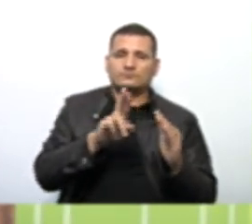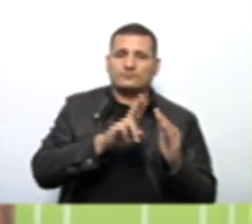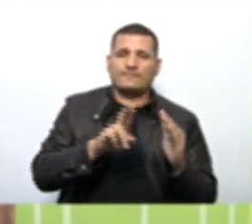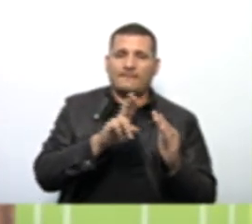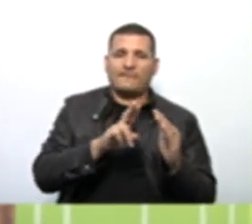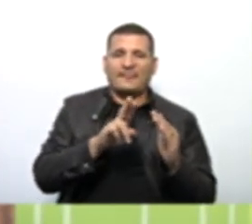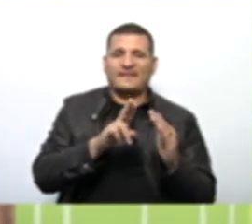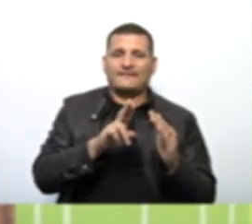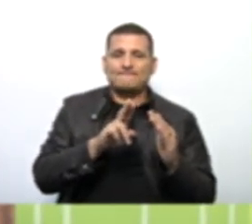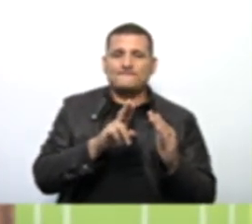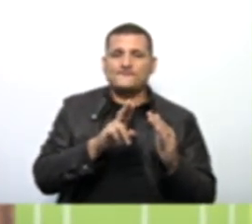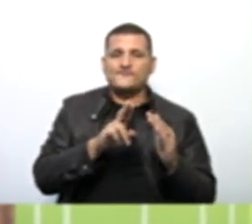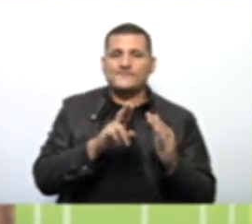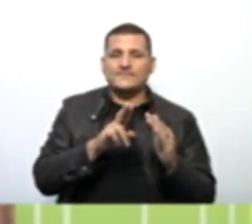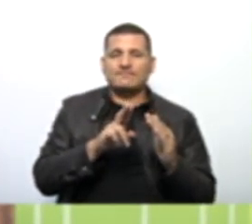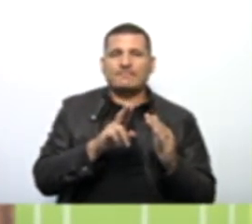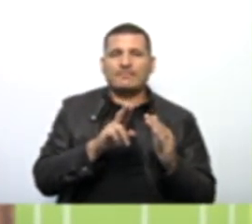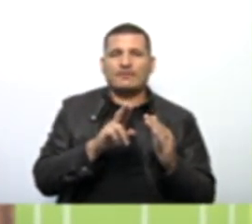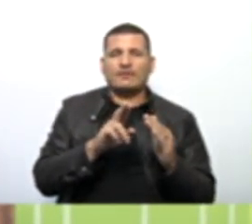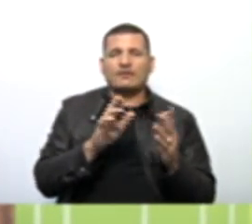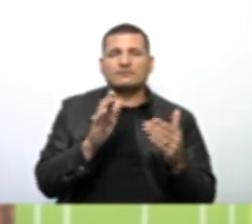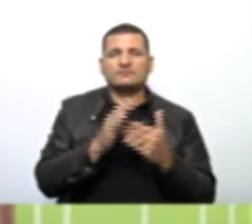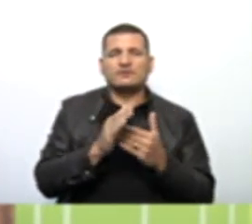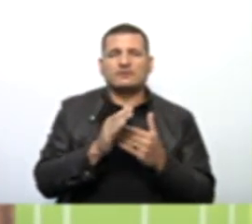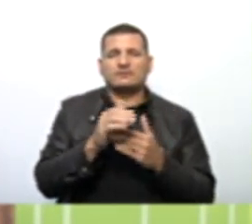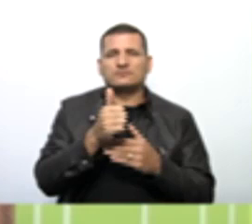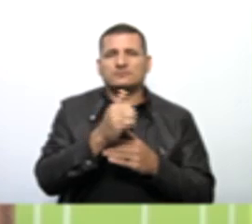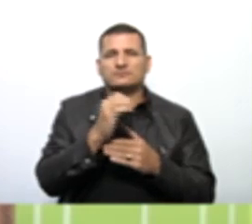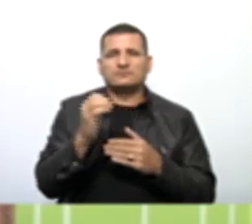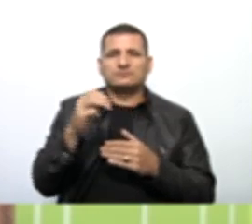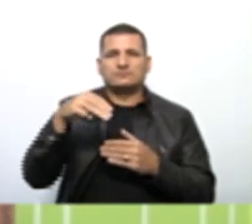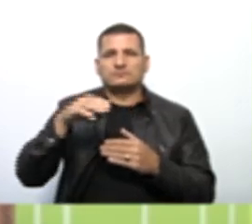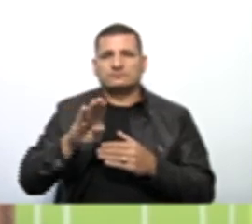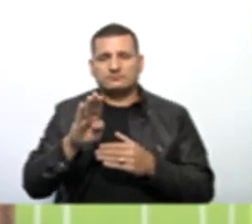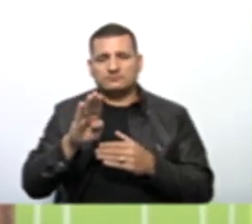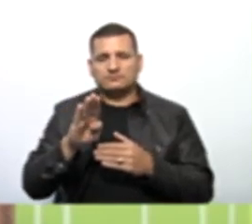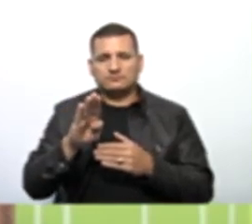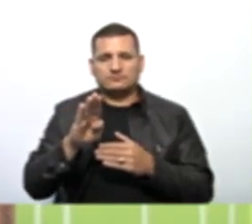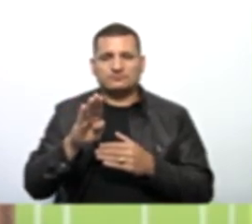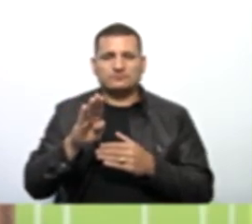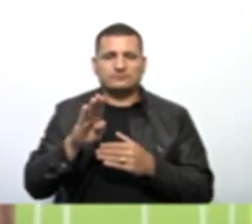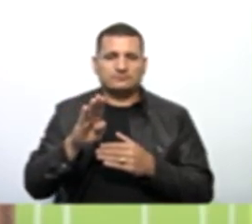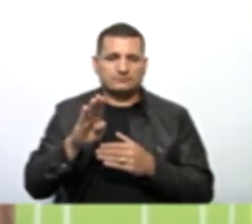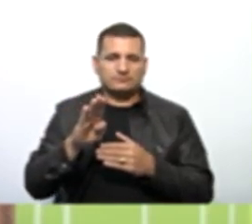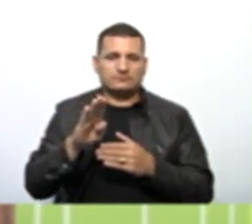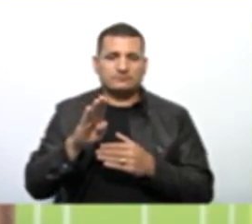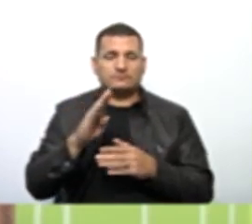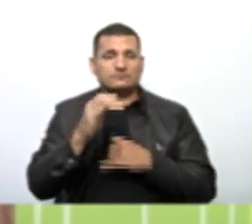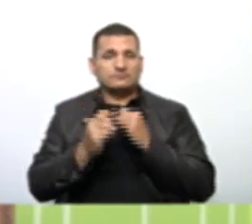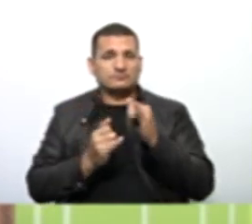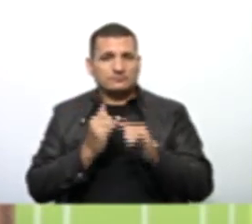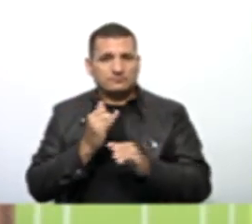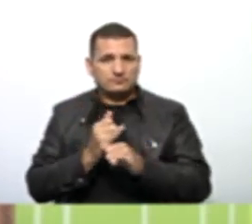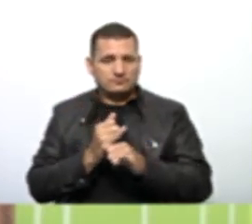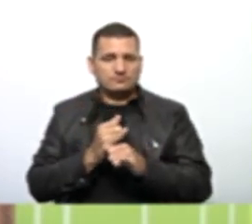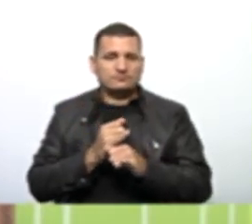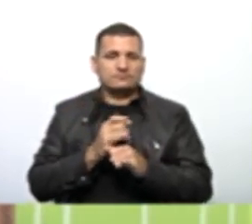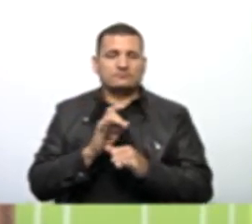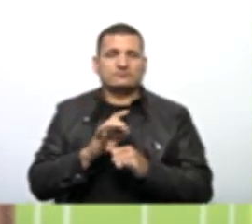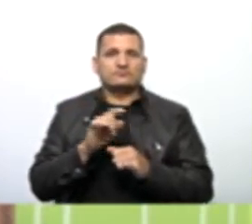éter net que vai até no máximo 100 megas centro de internet estou falando em questão de internet à velocidade que vocês